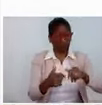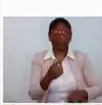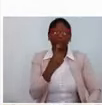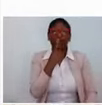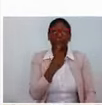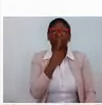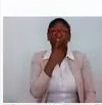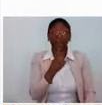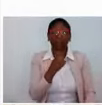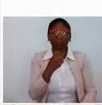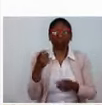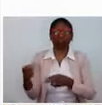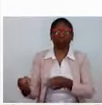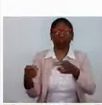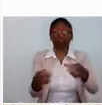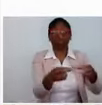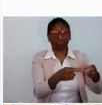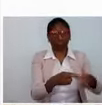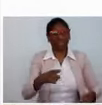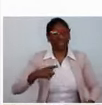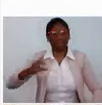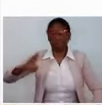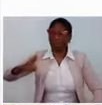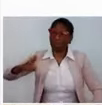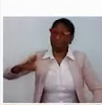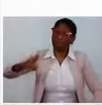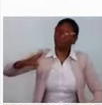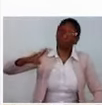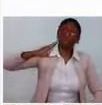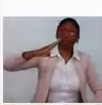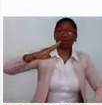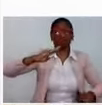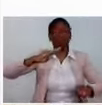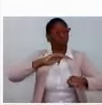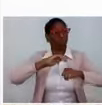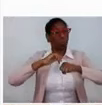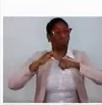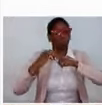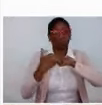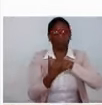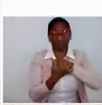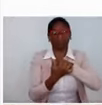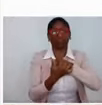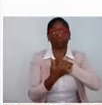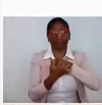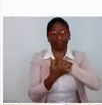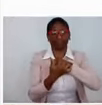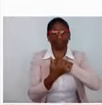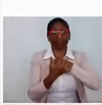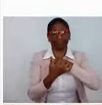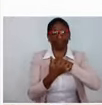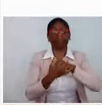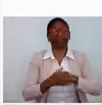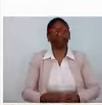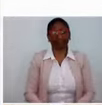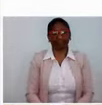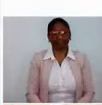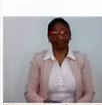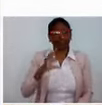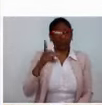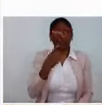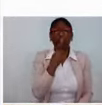vermelha, elas estão atualmente no pico de casos confirmados como proporção da população, né? Então, todas